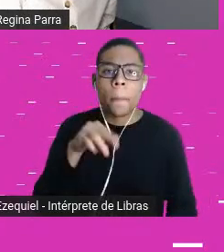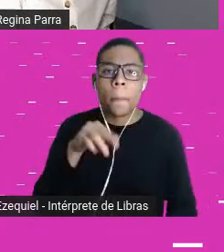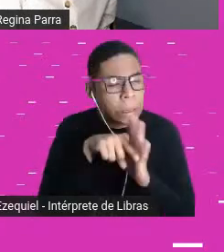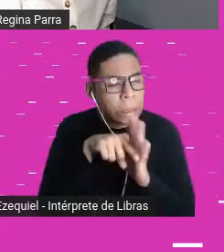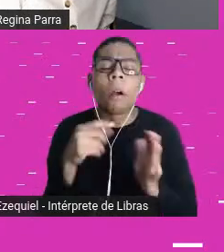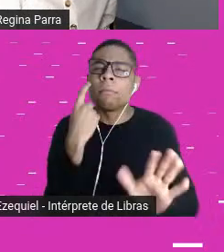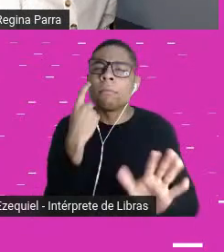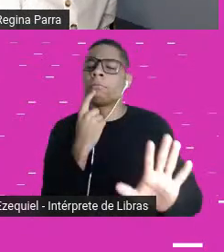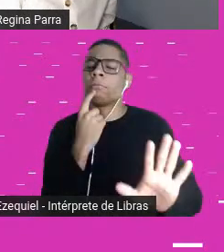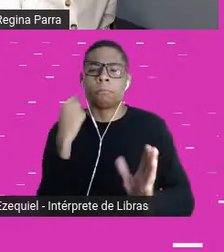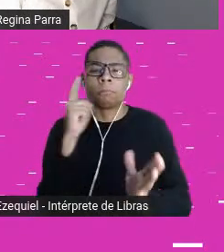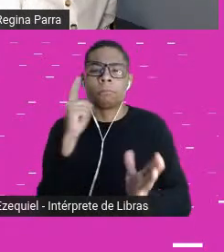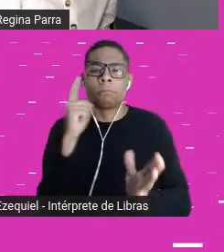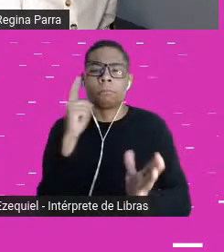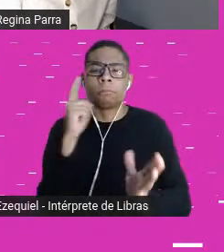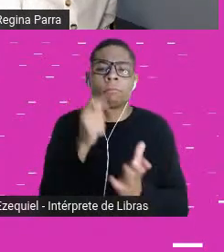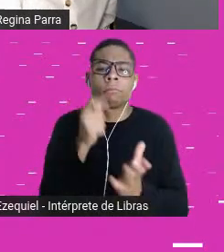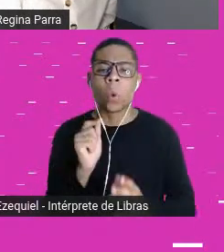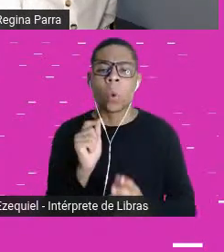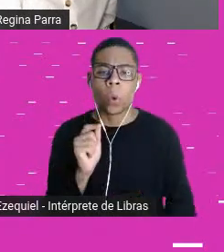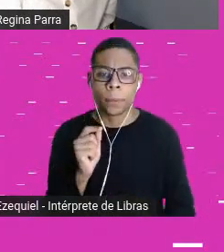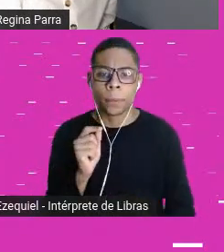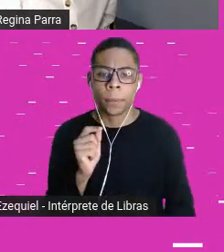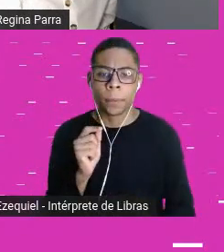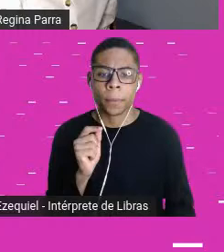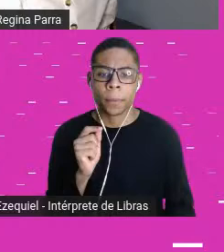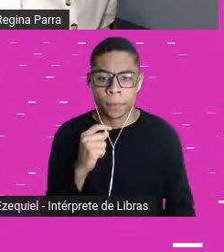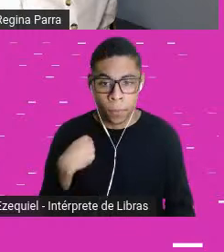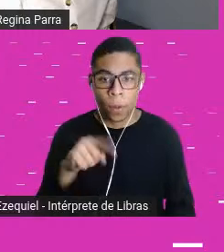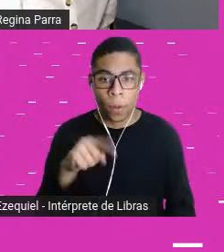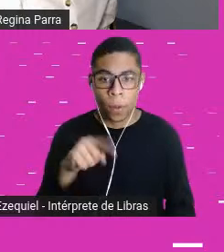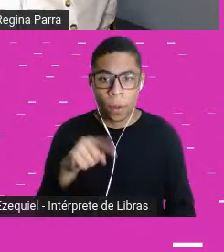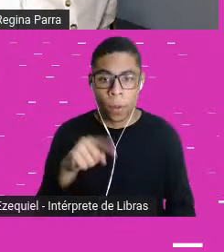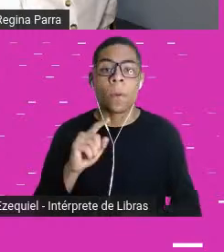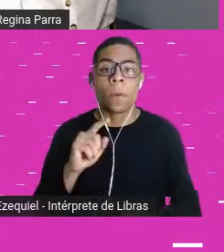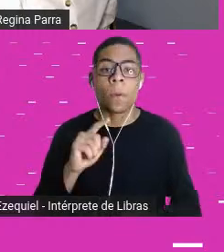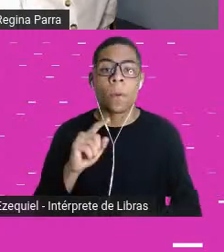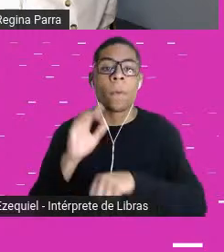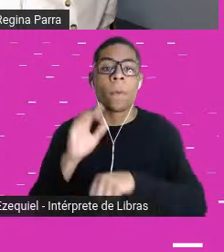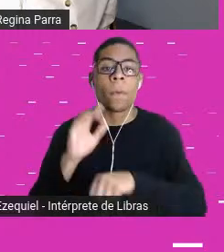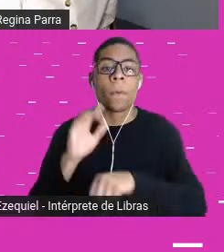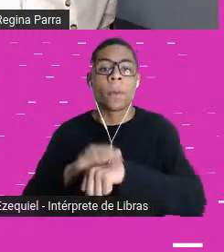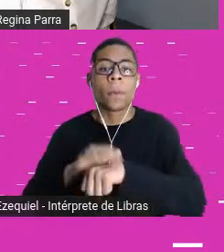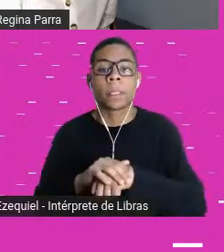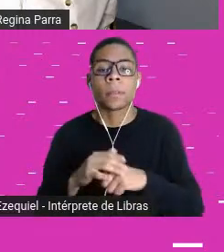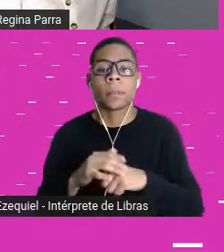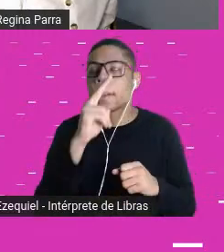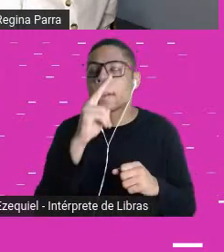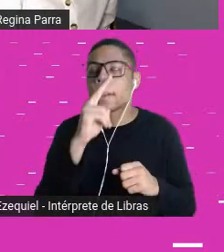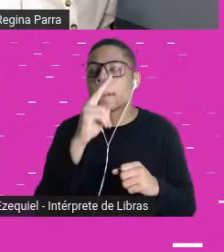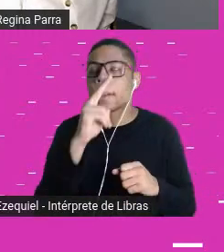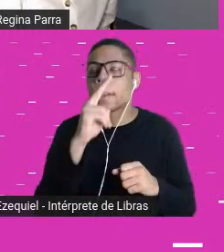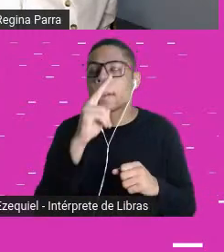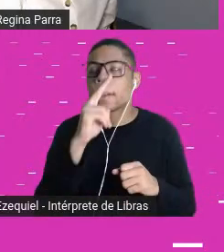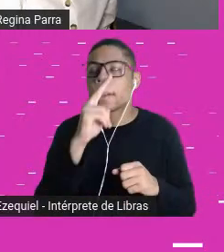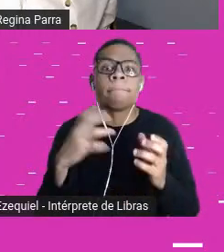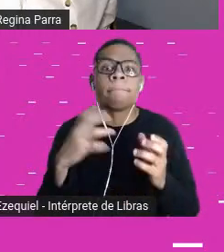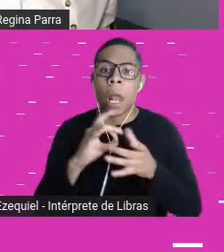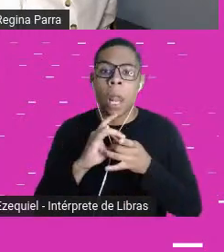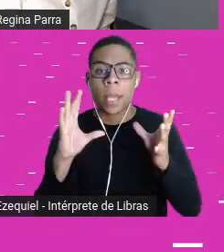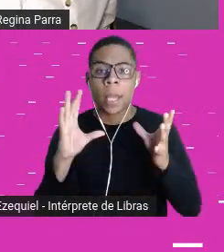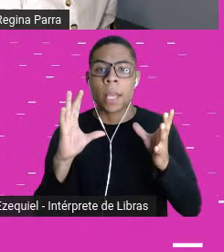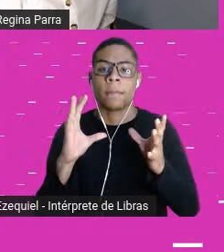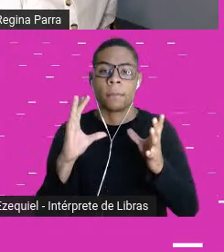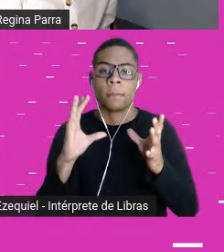fazer uma coisa totalmente livre, assim, autoral, e que não fosse aquela